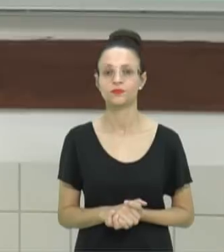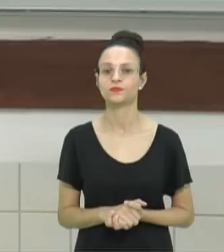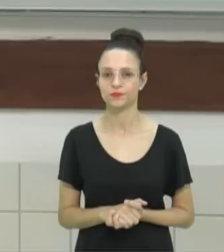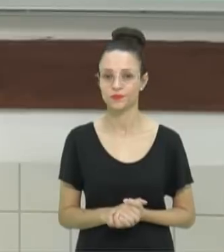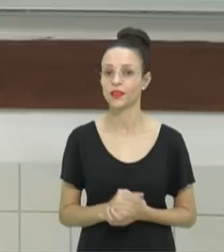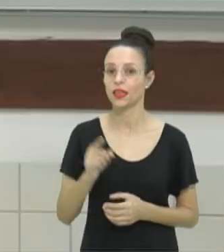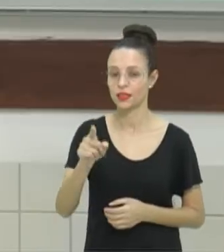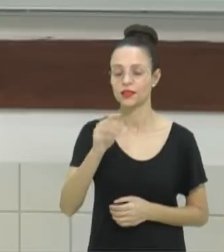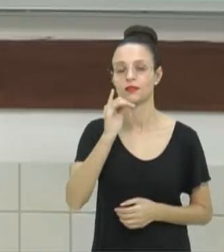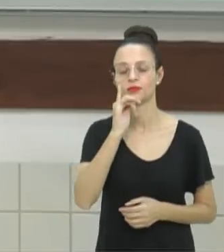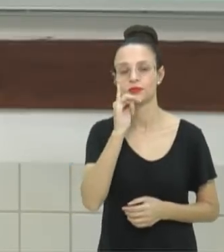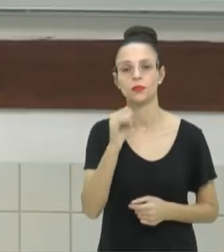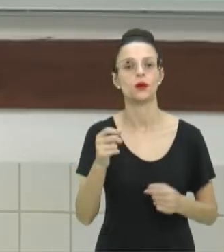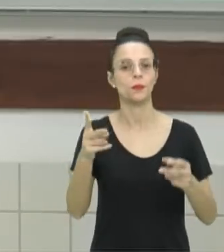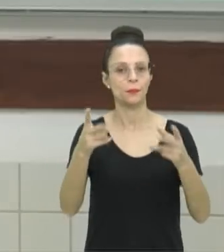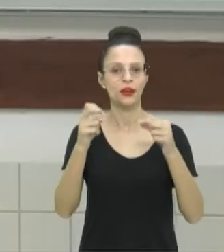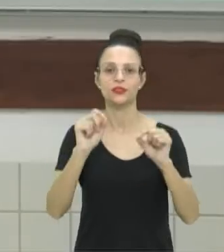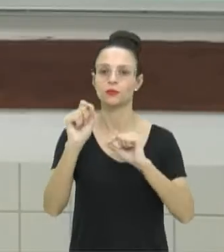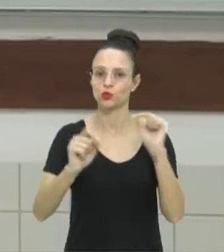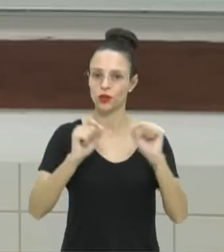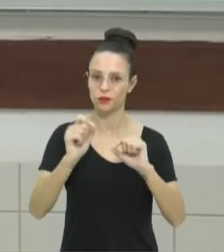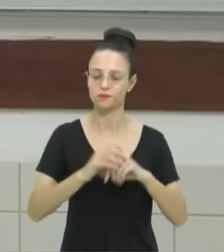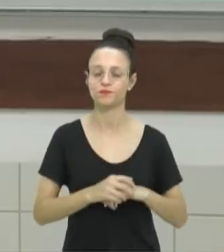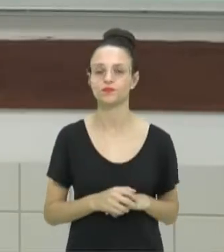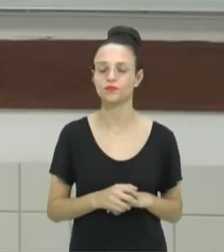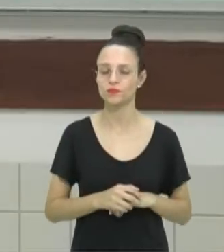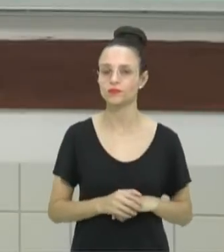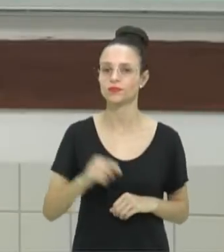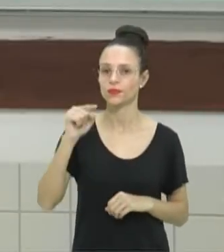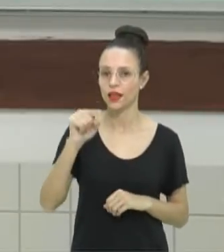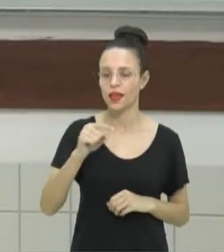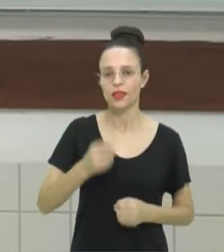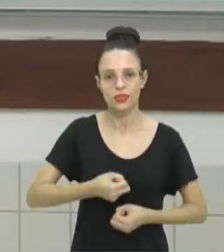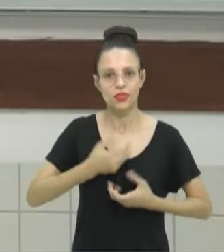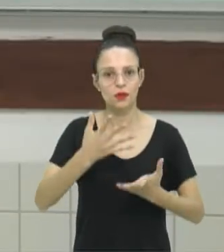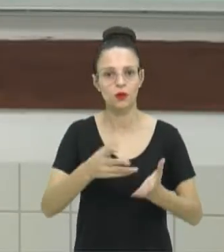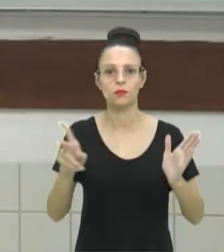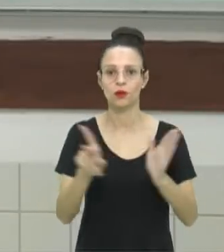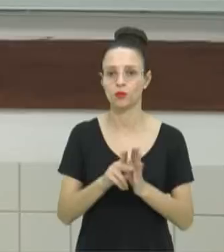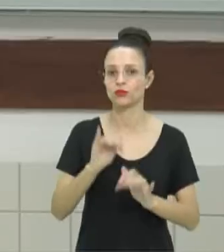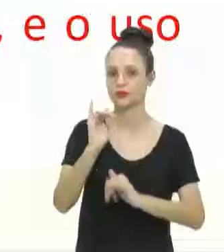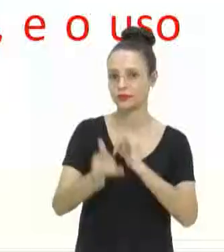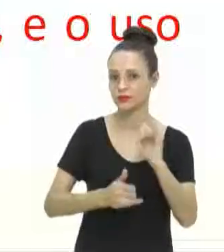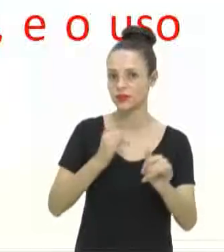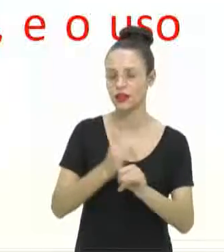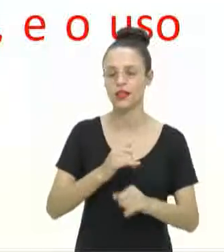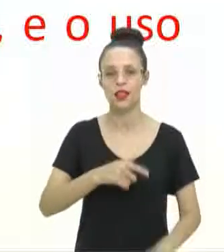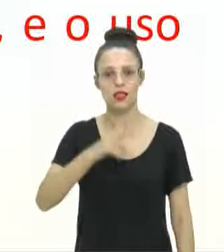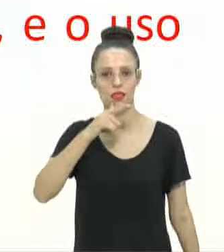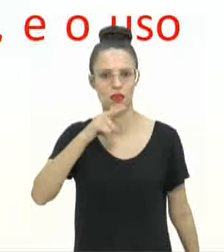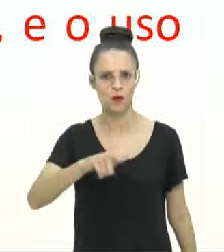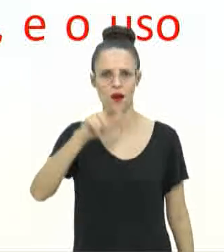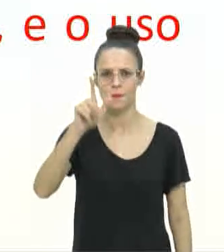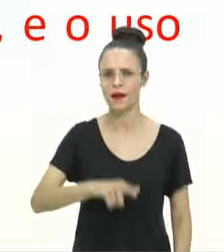Nesse caso, nós podemos observar o seguinte. Por se tratar de um depoimento online, a linguagem é mais